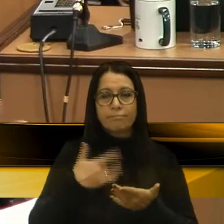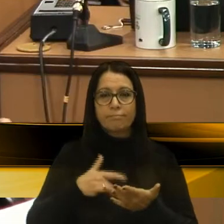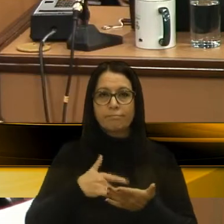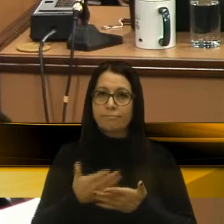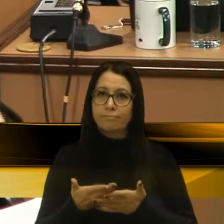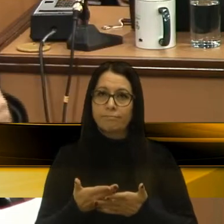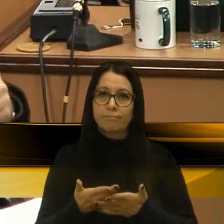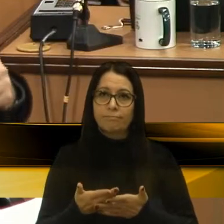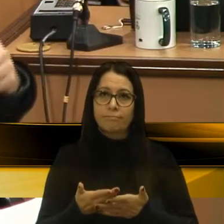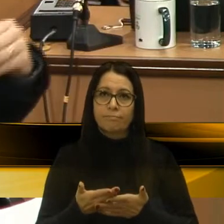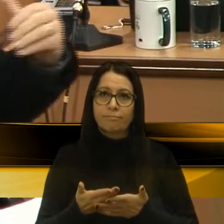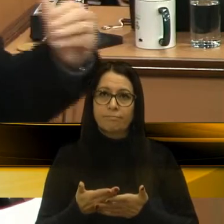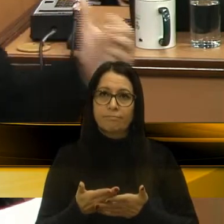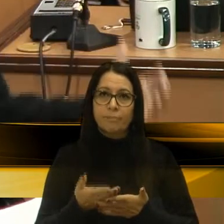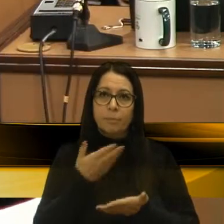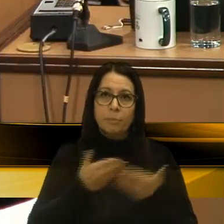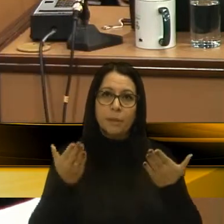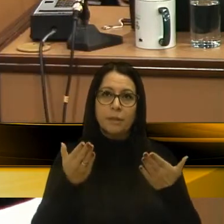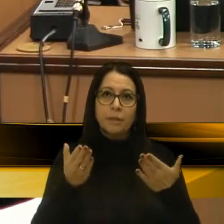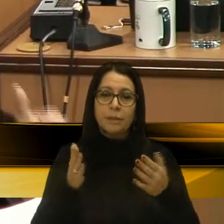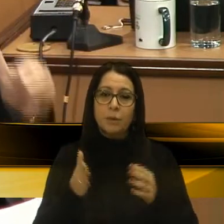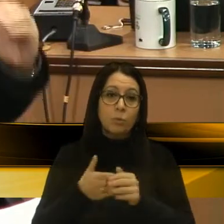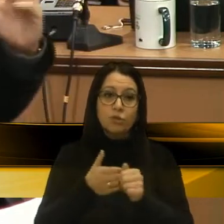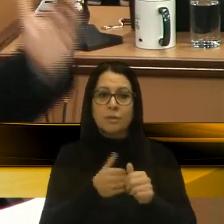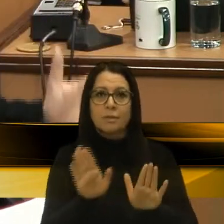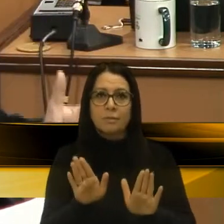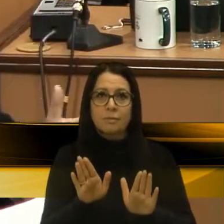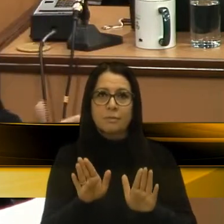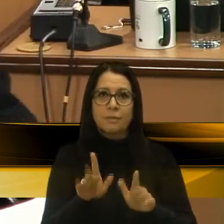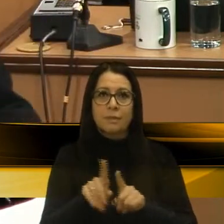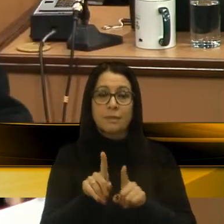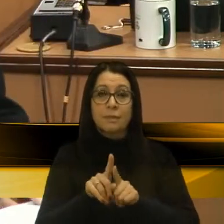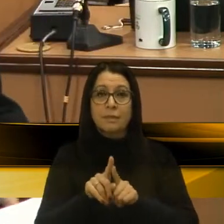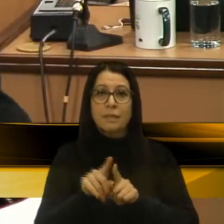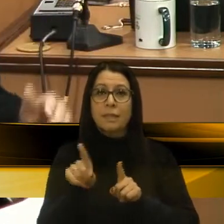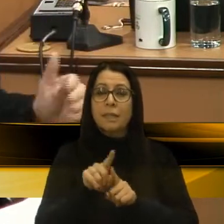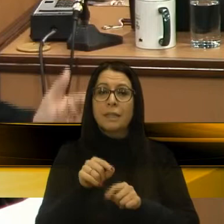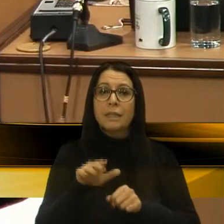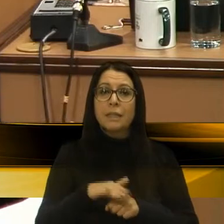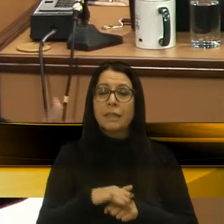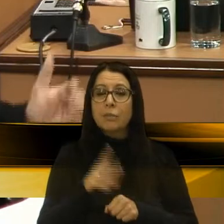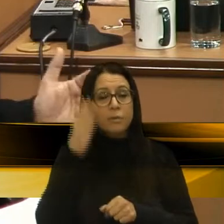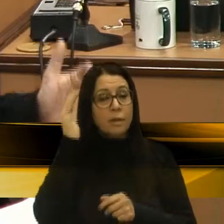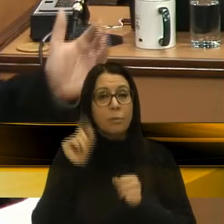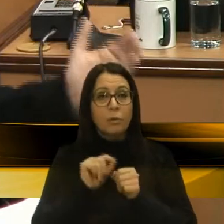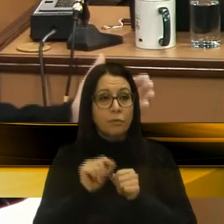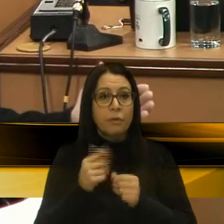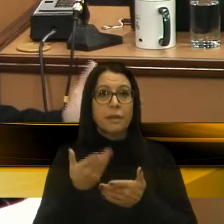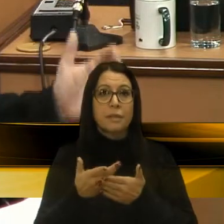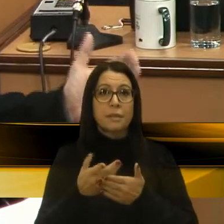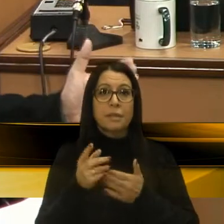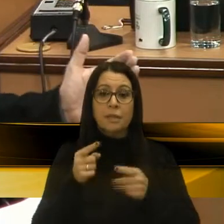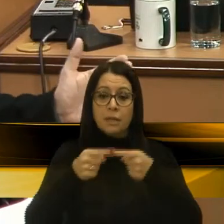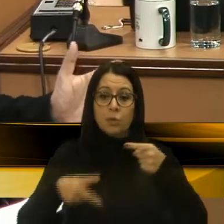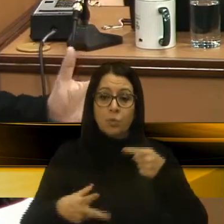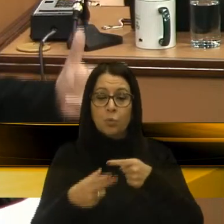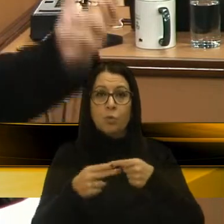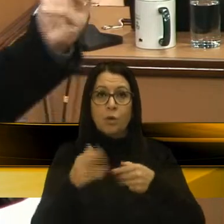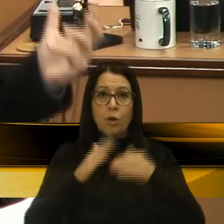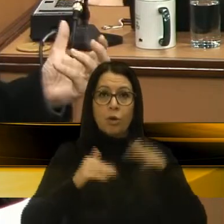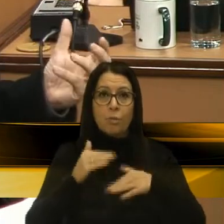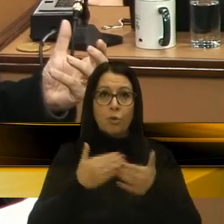nós percebemos que essas pontes foram construídas ao longo das administrações, pontes importantes, toda essa construção